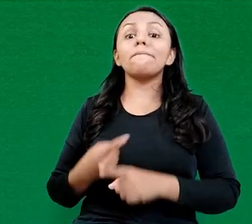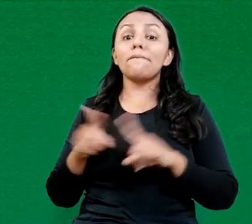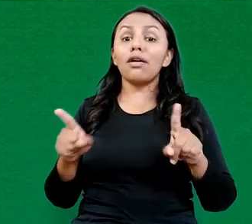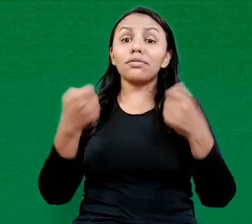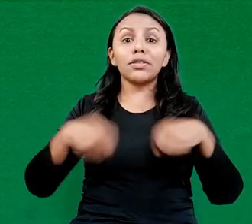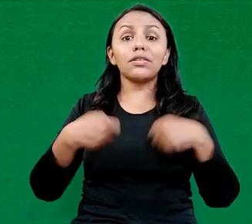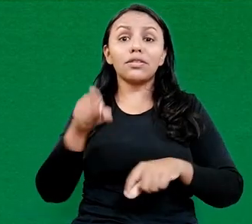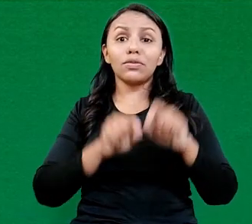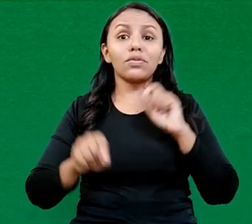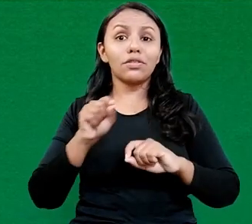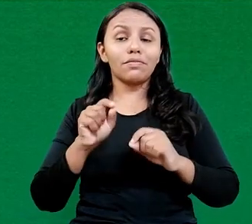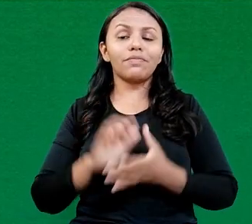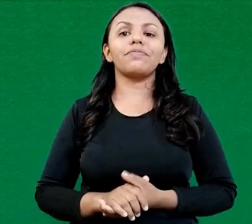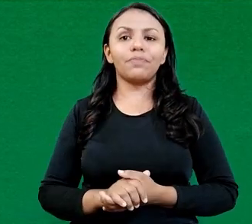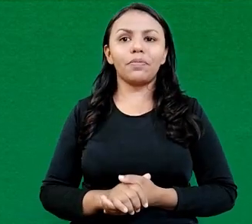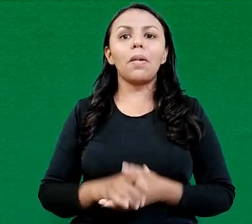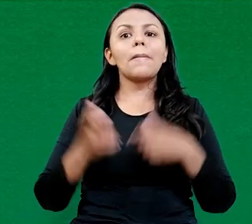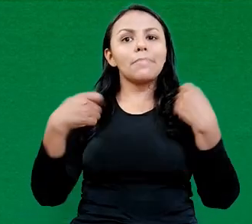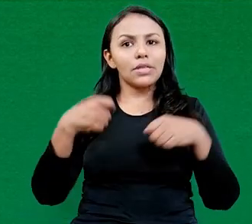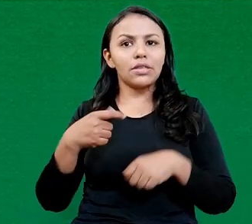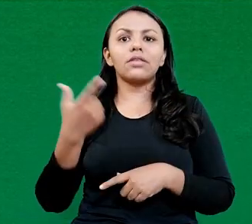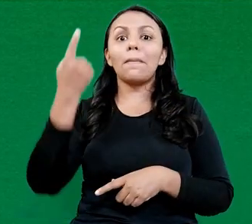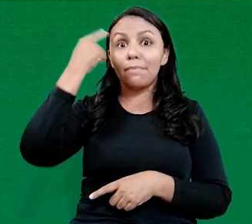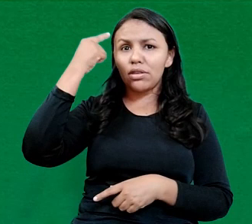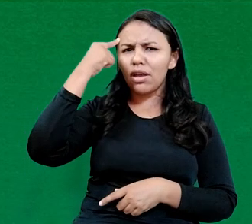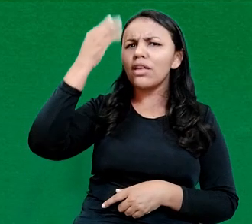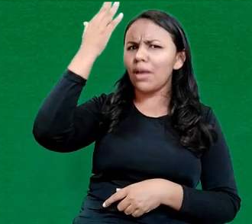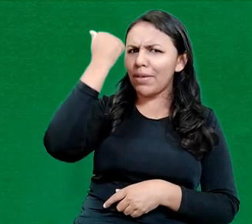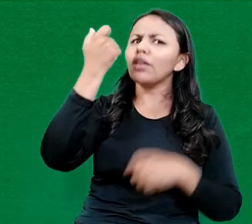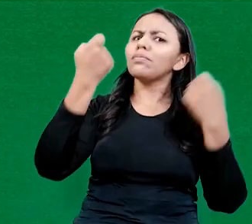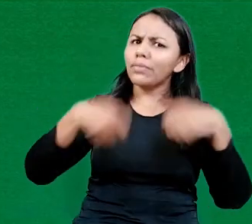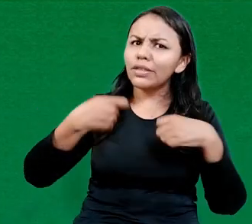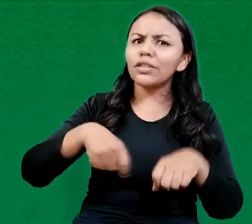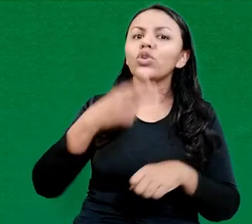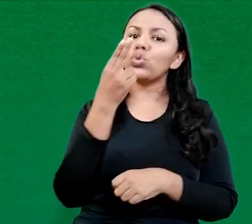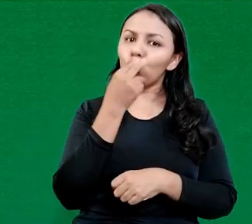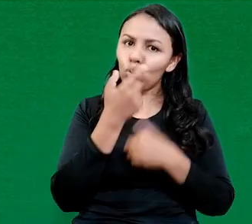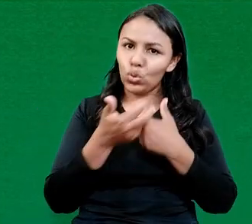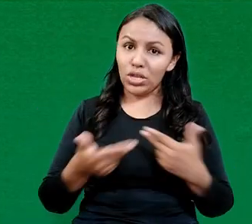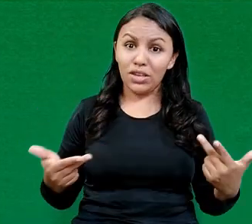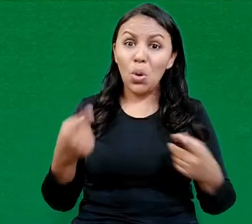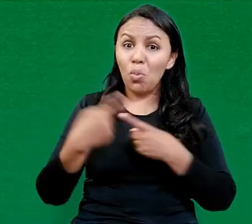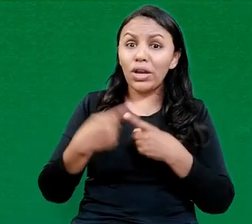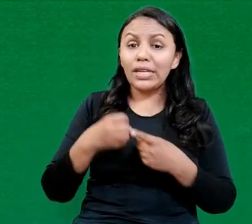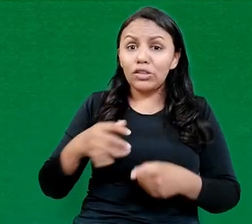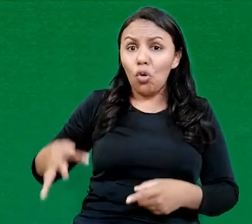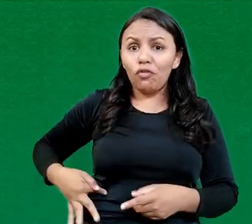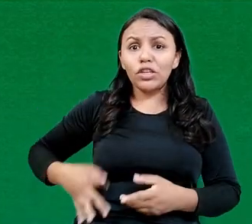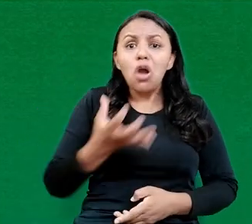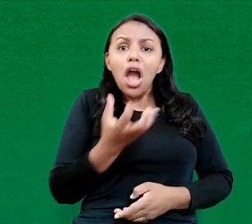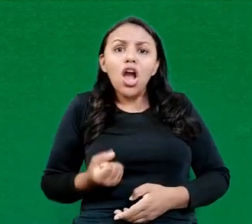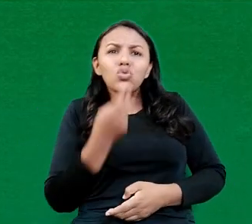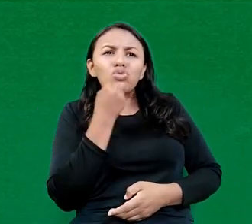quê? Eu preciso ter essa consciência de que eu preciso de nutrientes. Porque quando esse fígado ele não recebe os